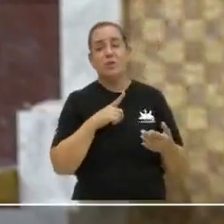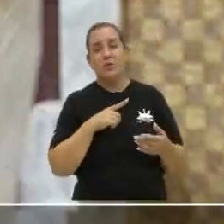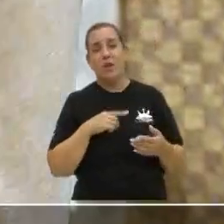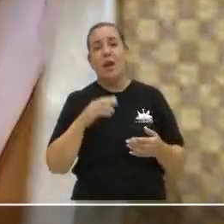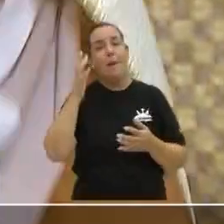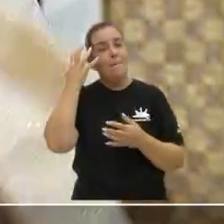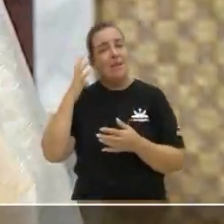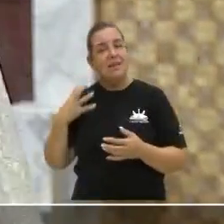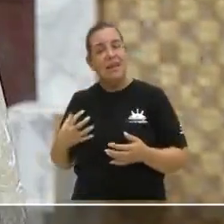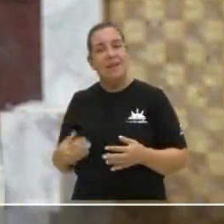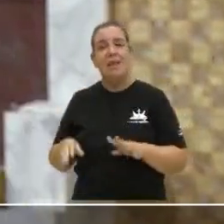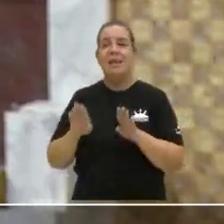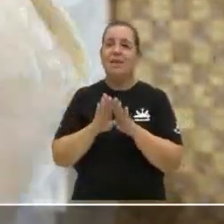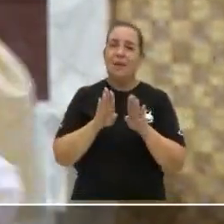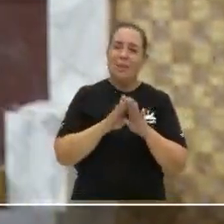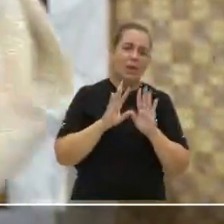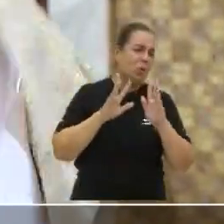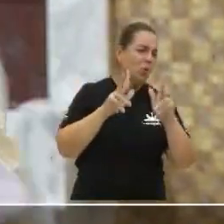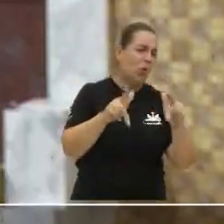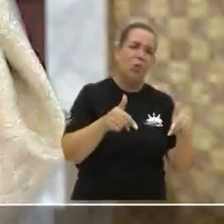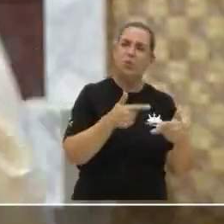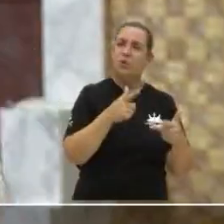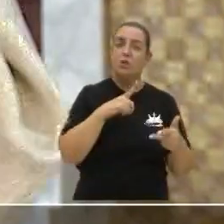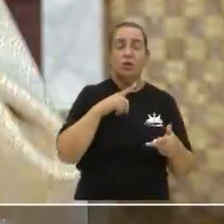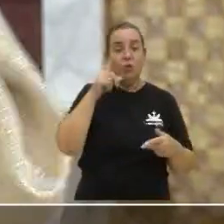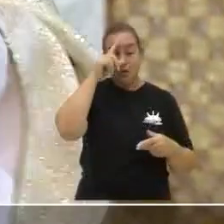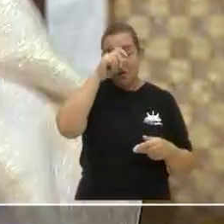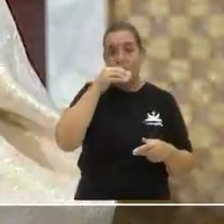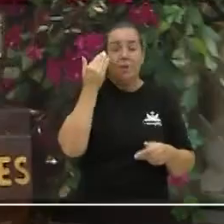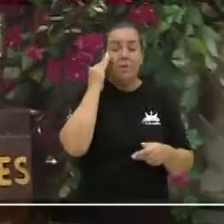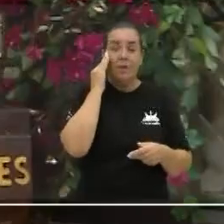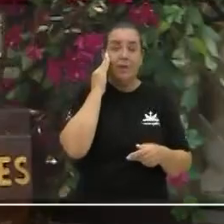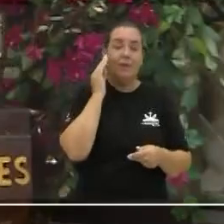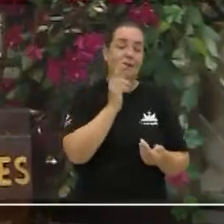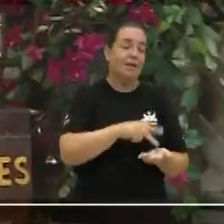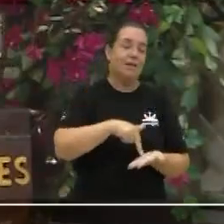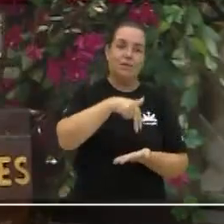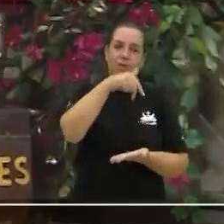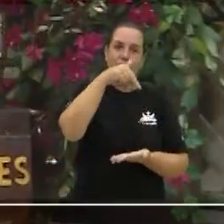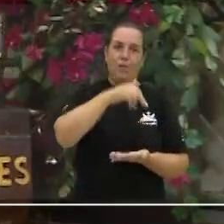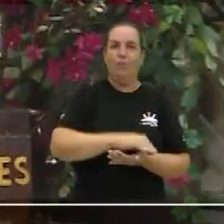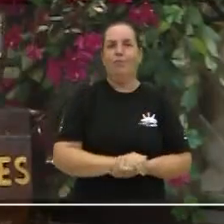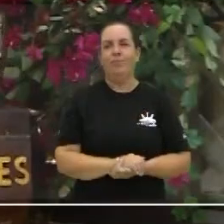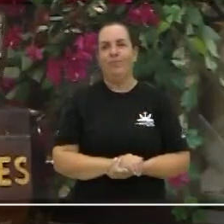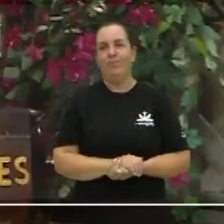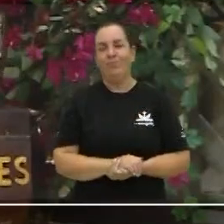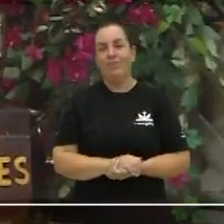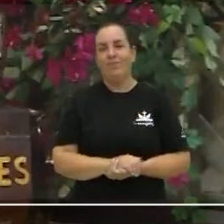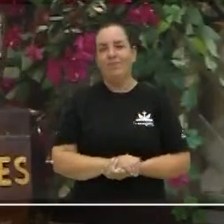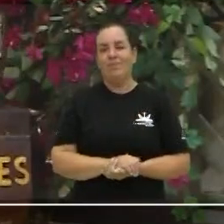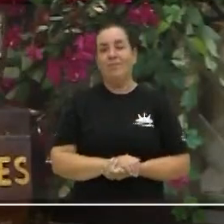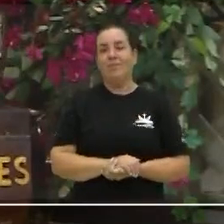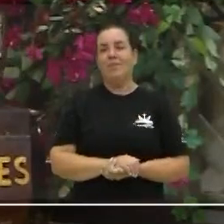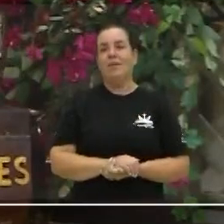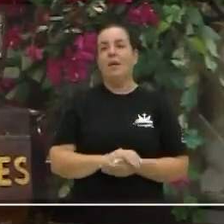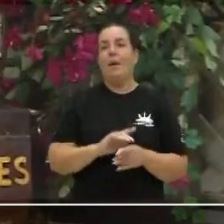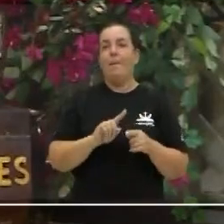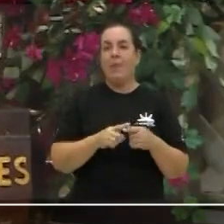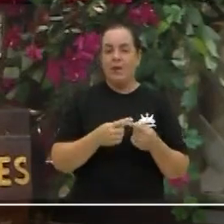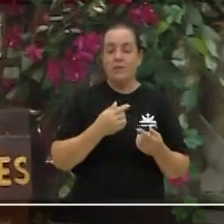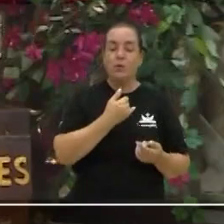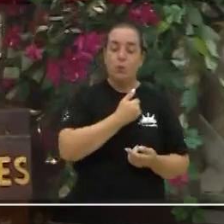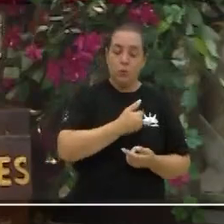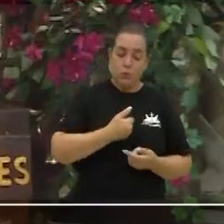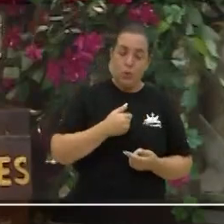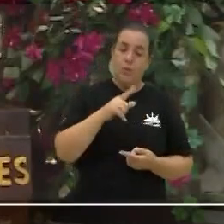de Jesus, Pedro, João, todos tinham dificuldade para entender a ressurreição. Mas João escolhe Tomé.